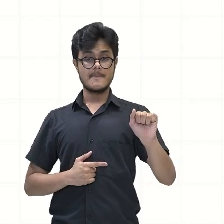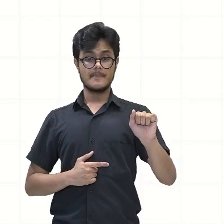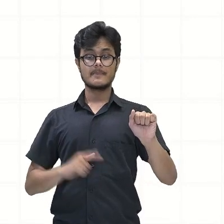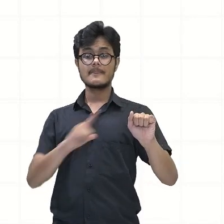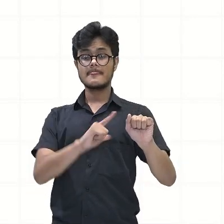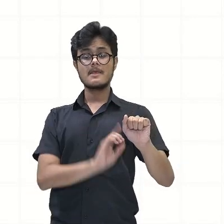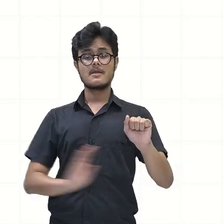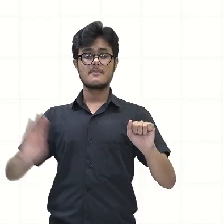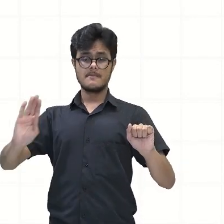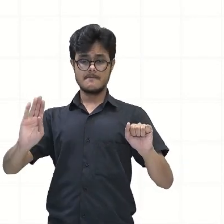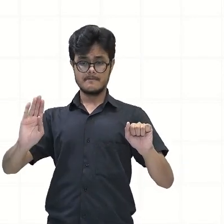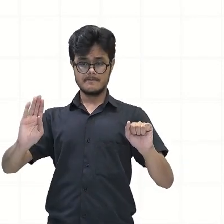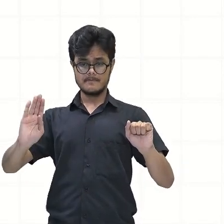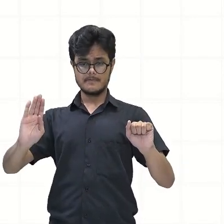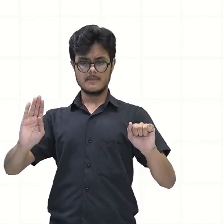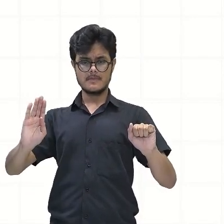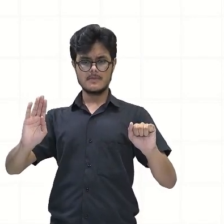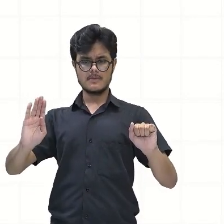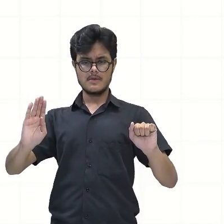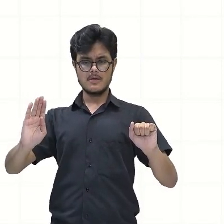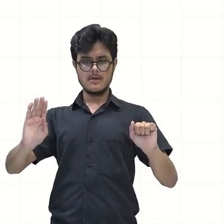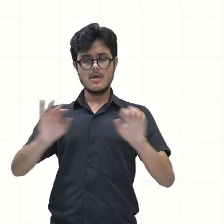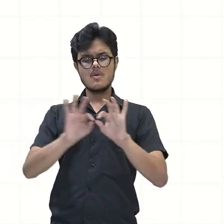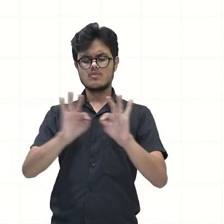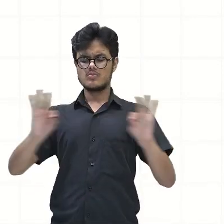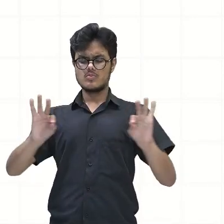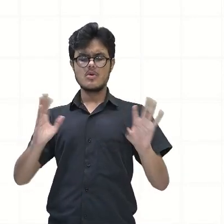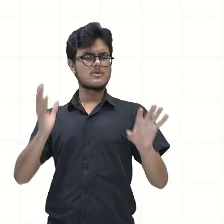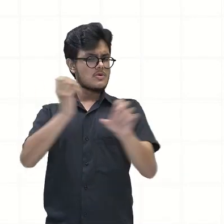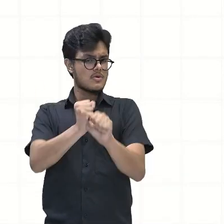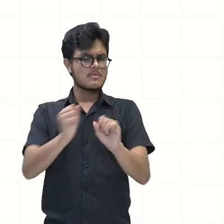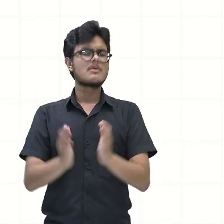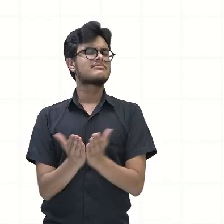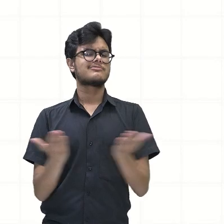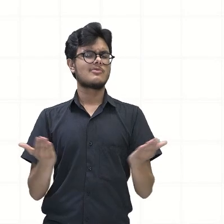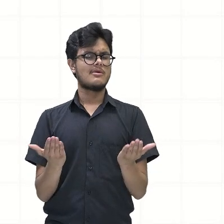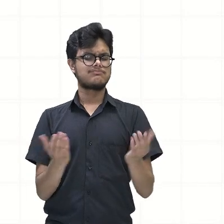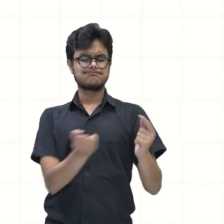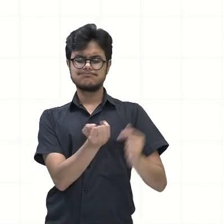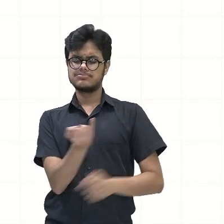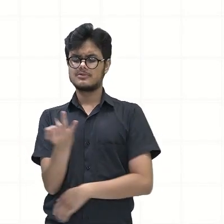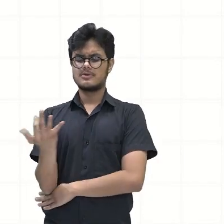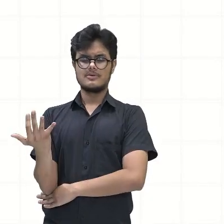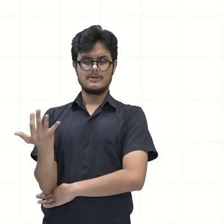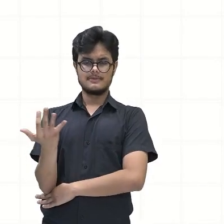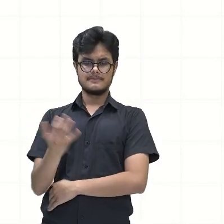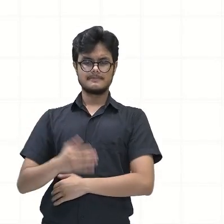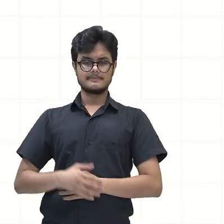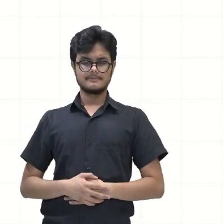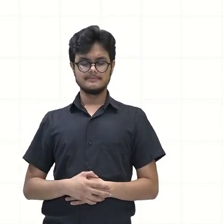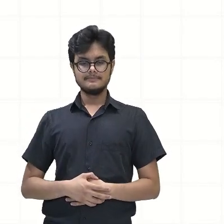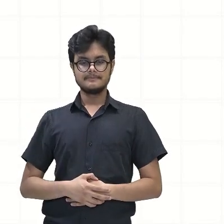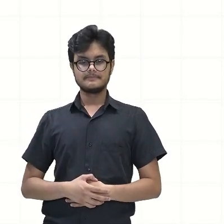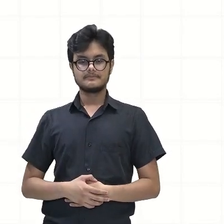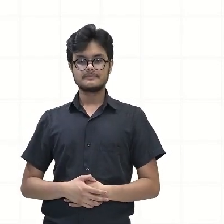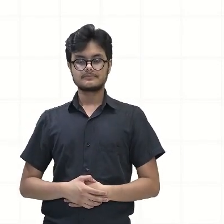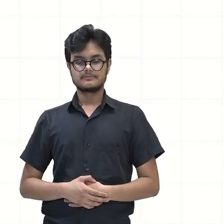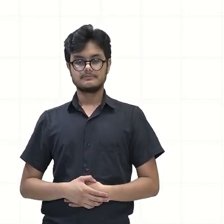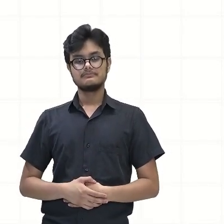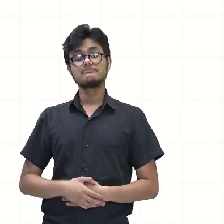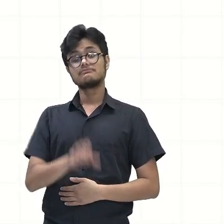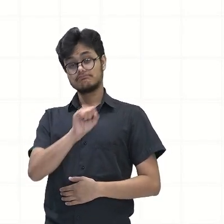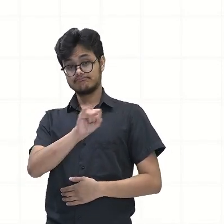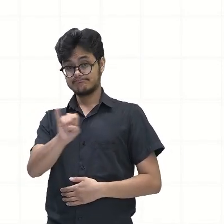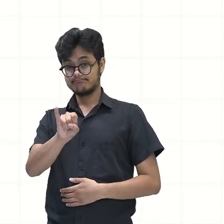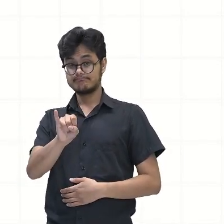ponto A e esse aqui que é o ponto B. Qual é a medida dessa distância? Então, quando o segmento